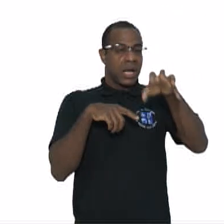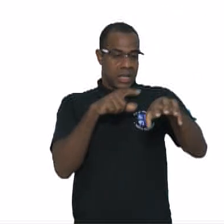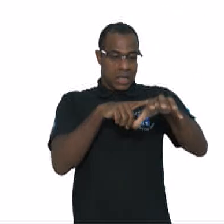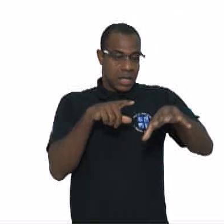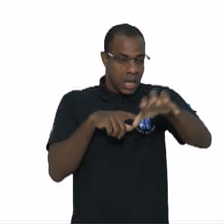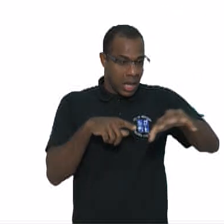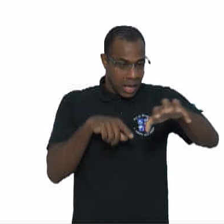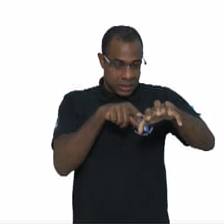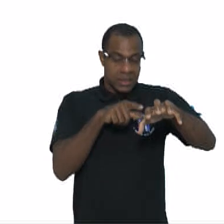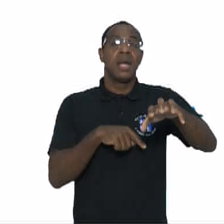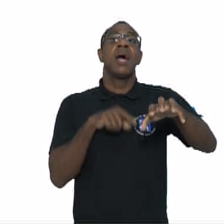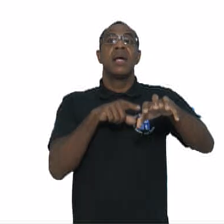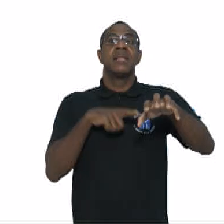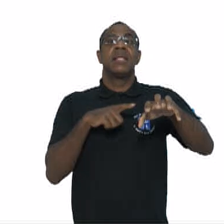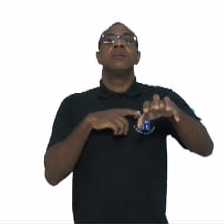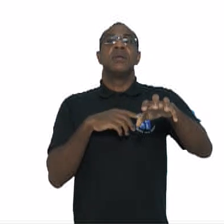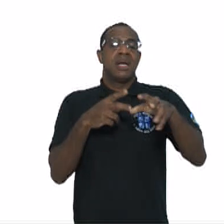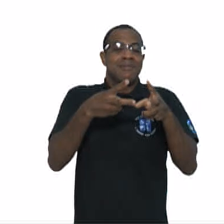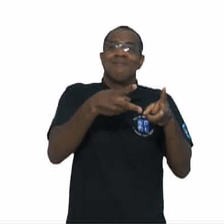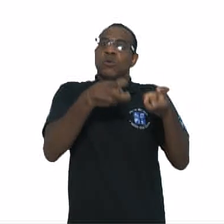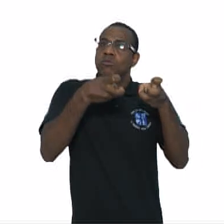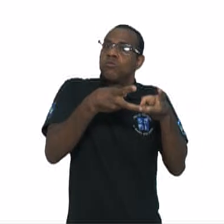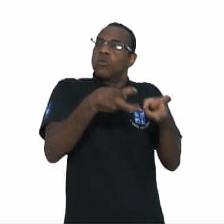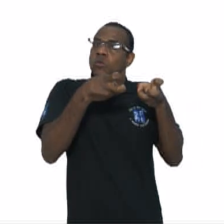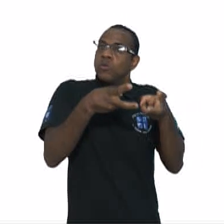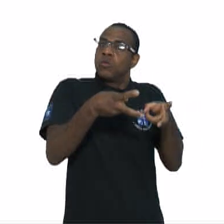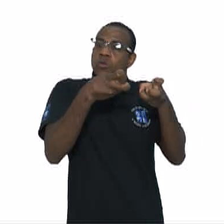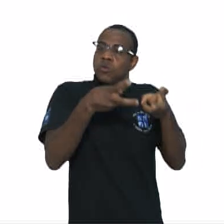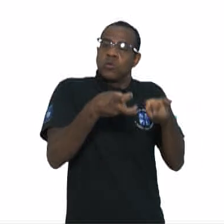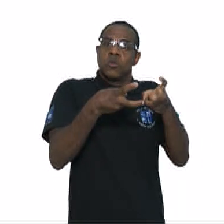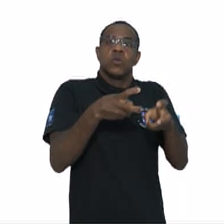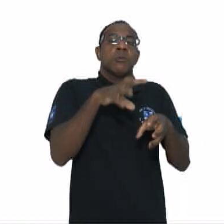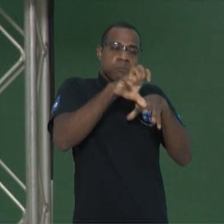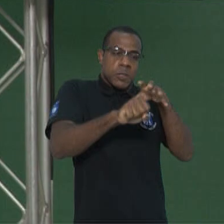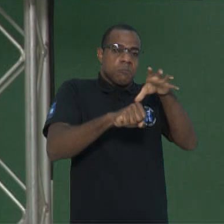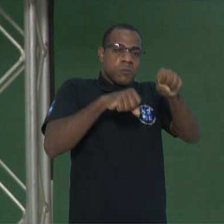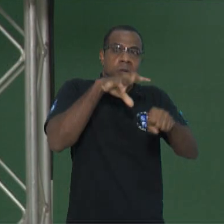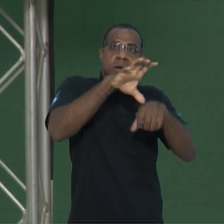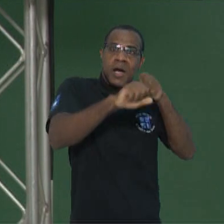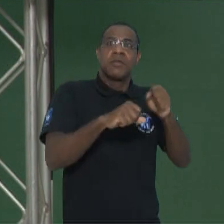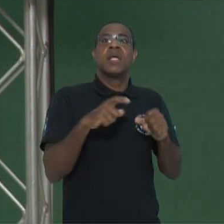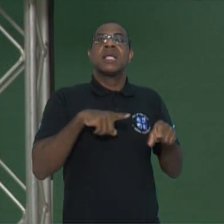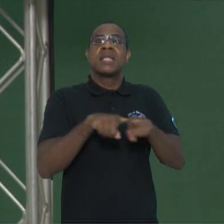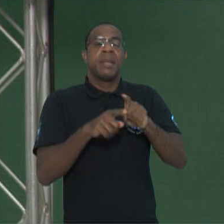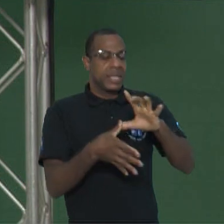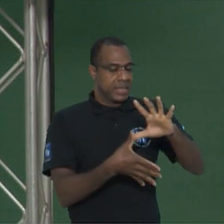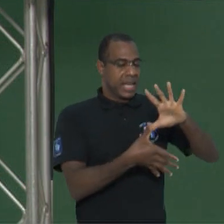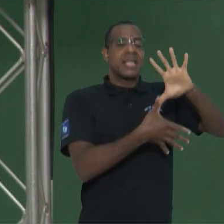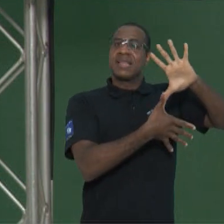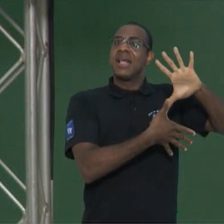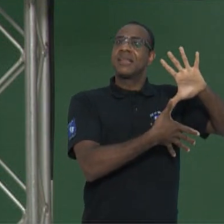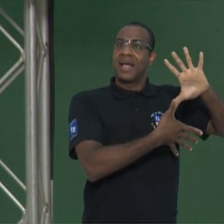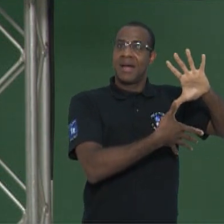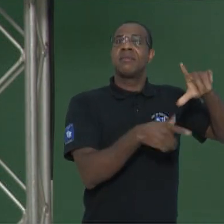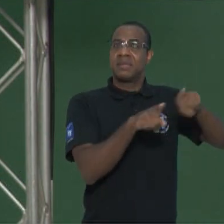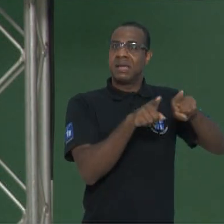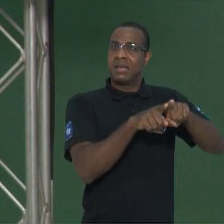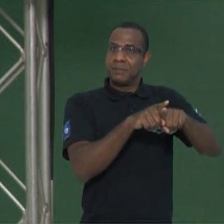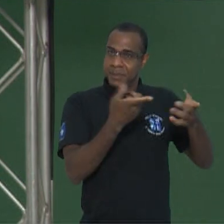o avanço na exploração dos outros continentes, da América e da África, de forma muito